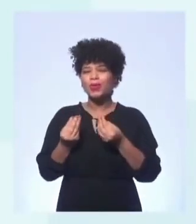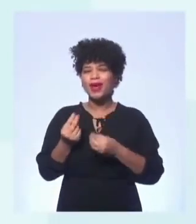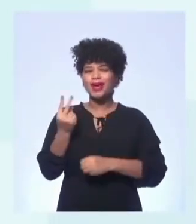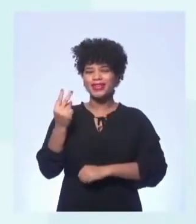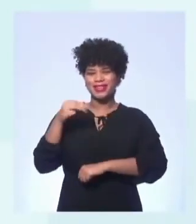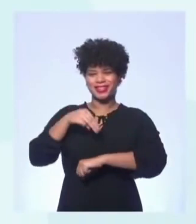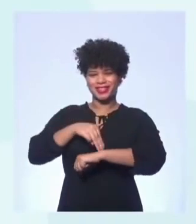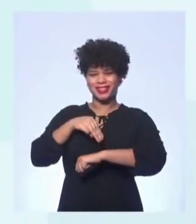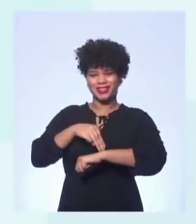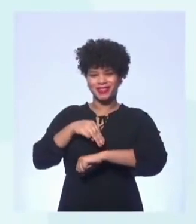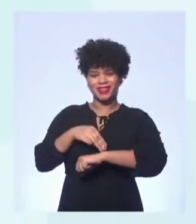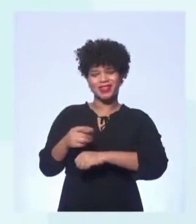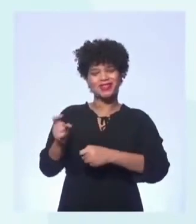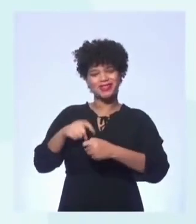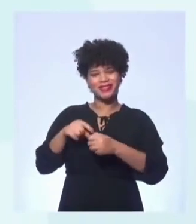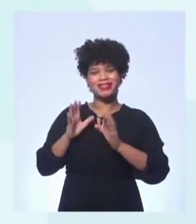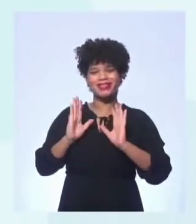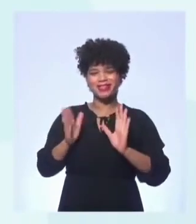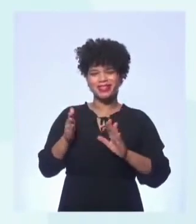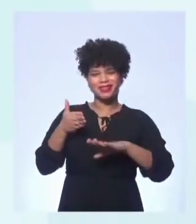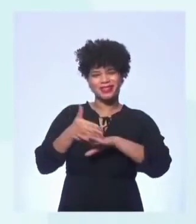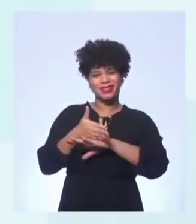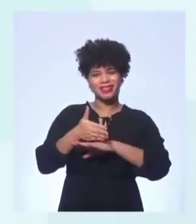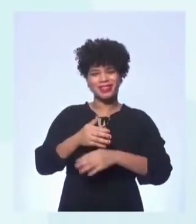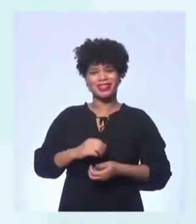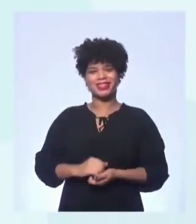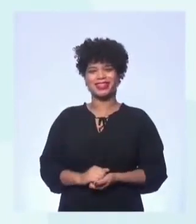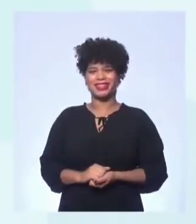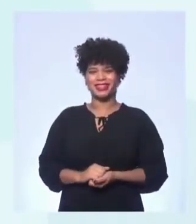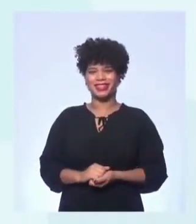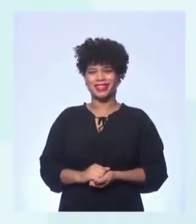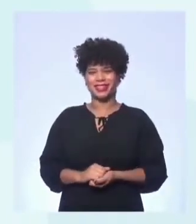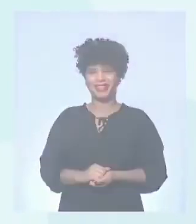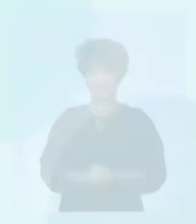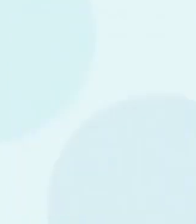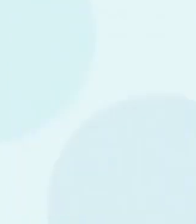2 minutos, já voltamos, participe!